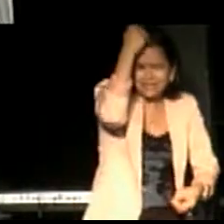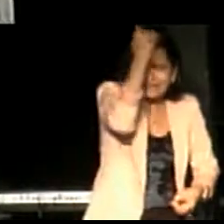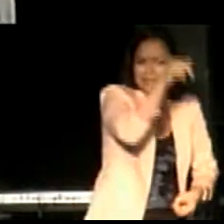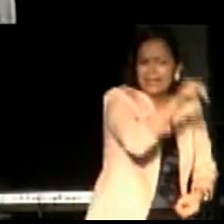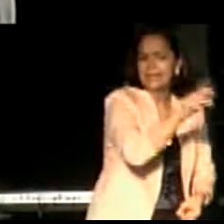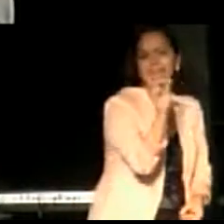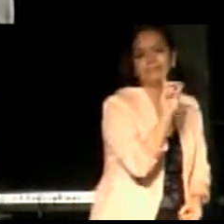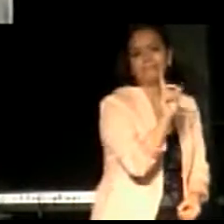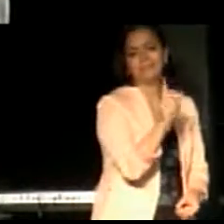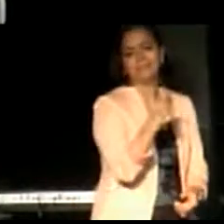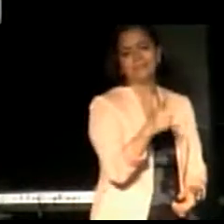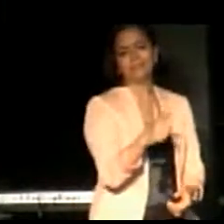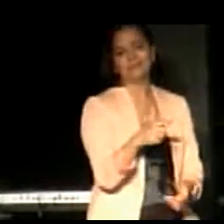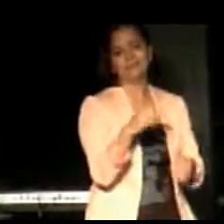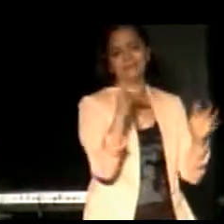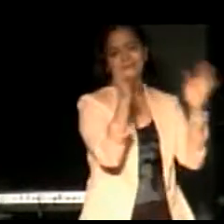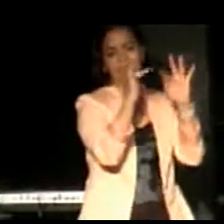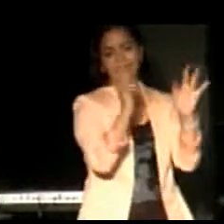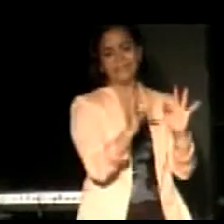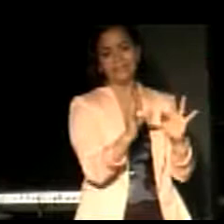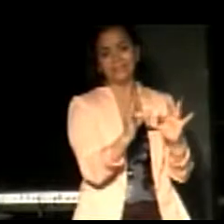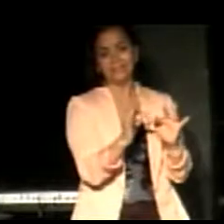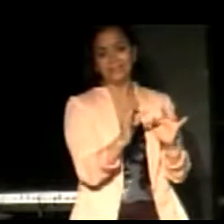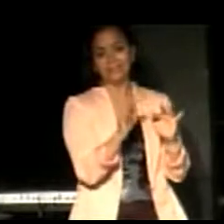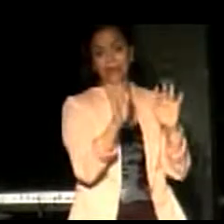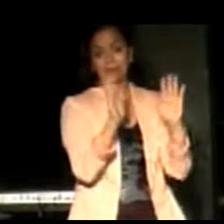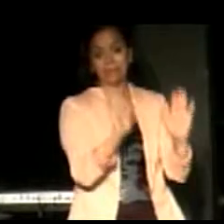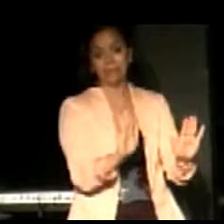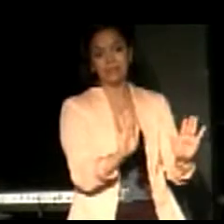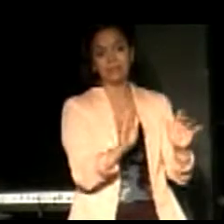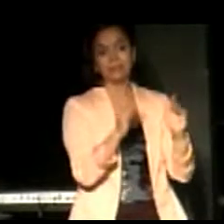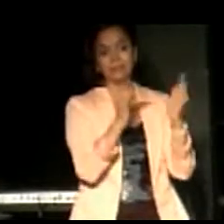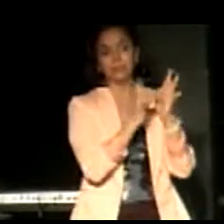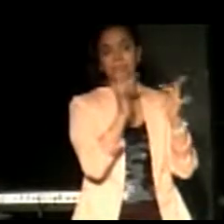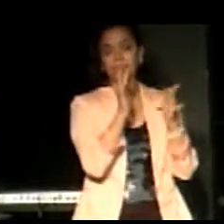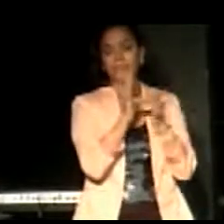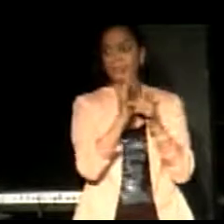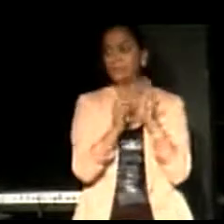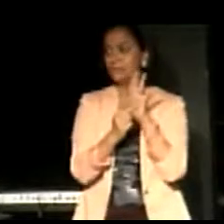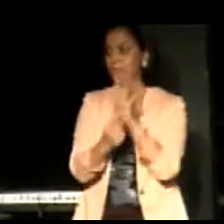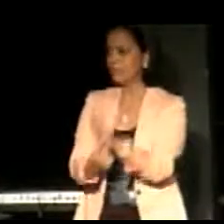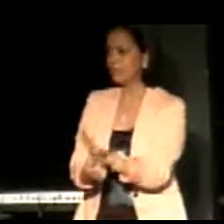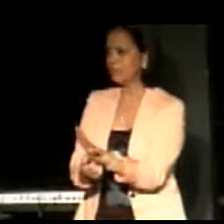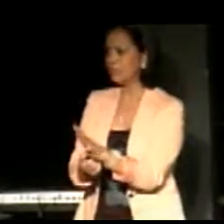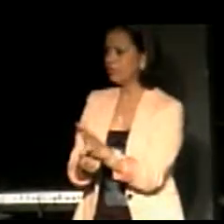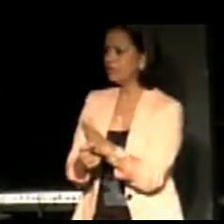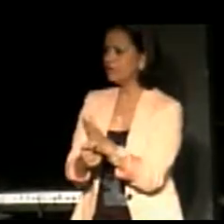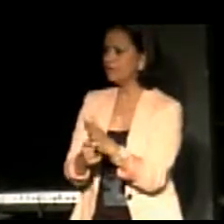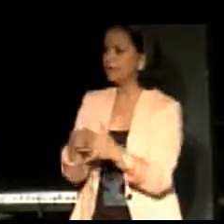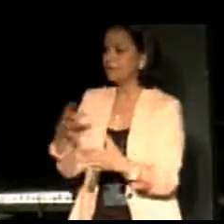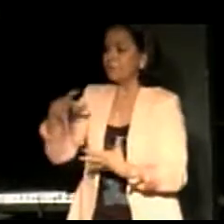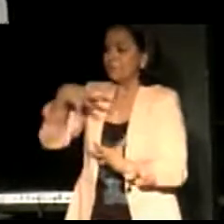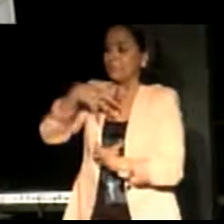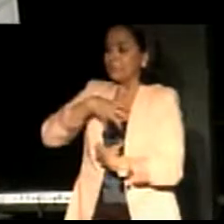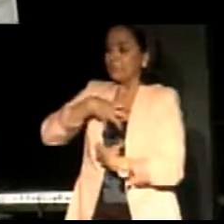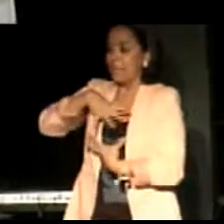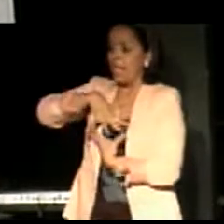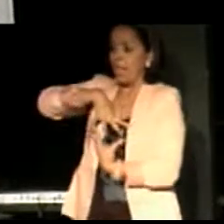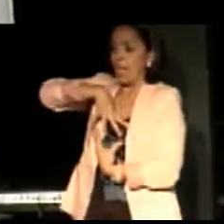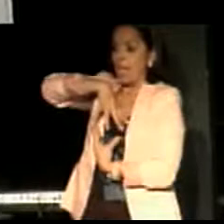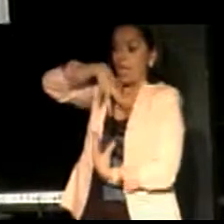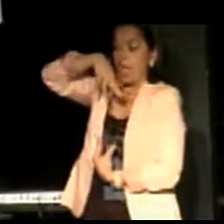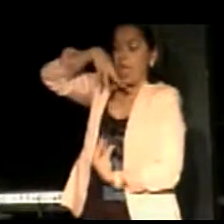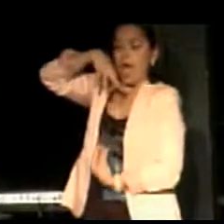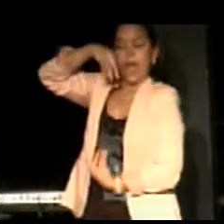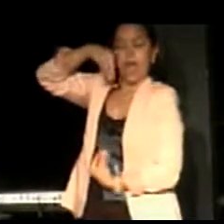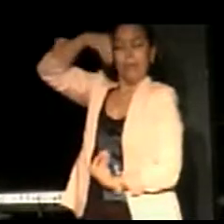felicidade, como nós a encontramos no Sermão do Monte, existe na essência da alma. É muito mais do